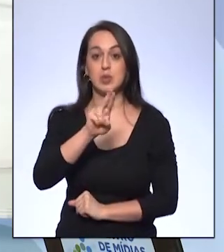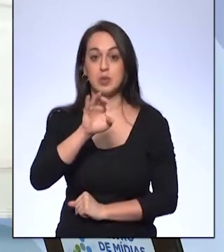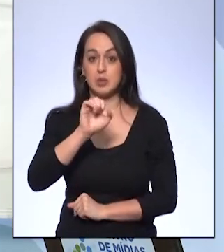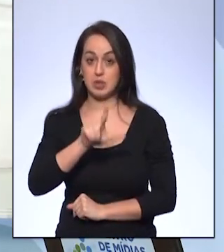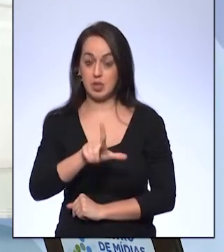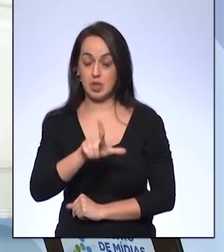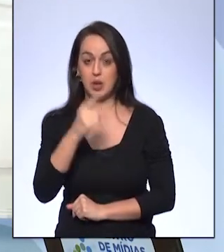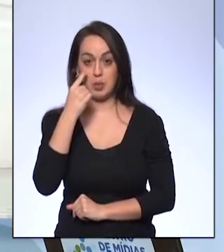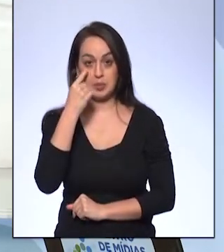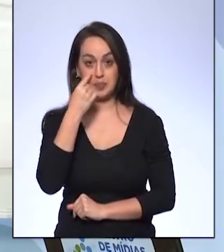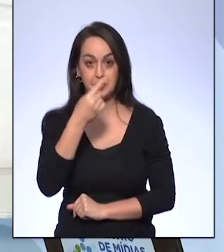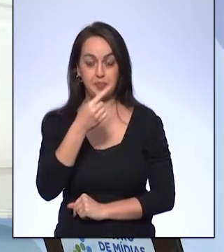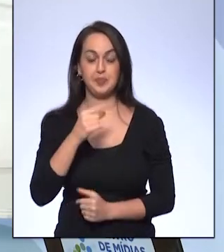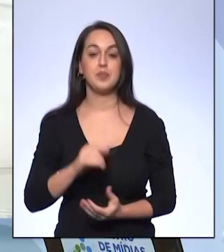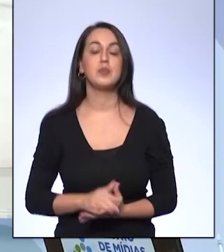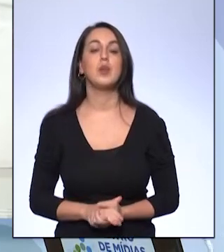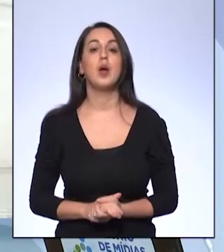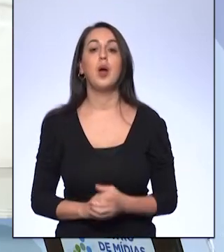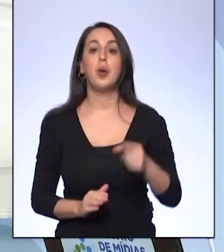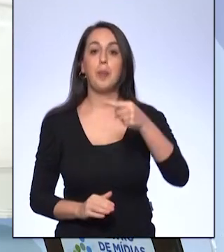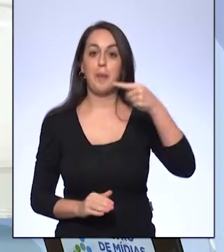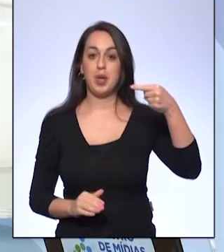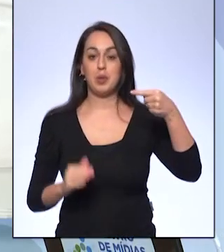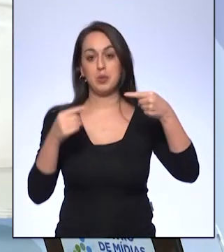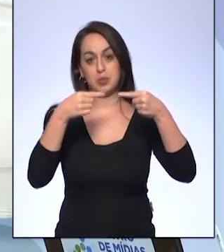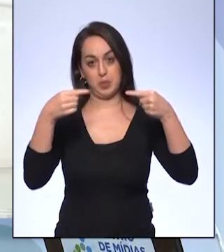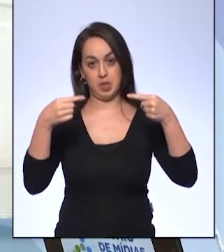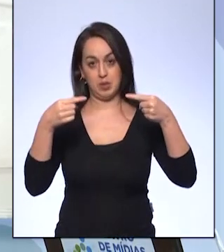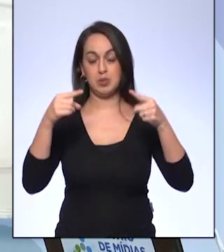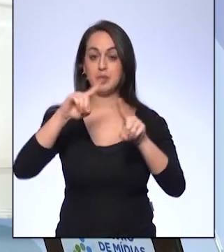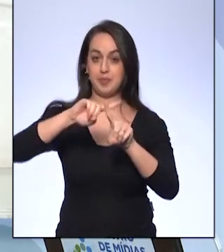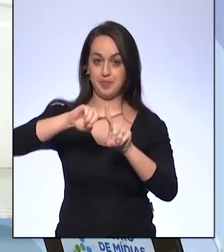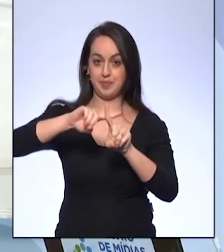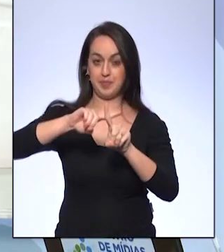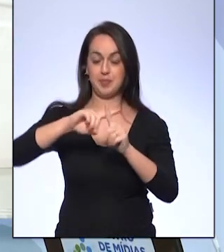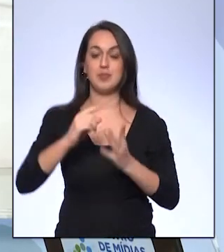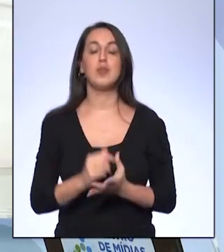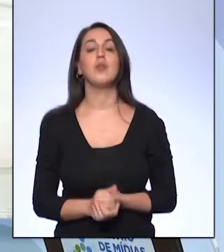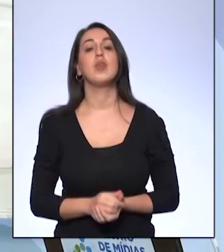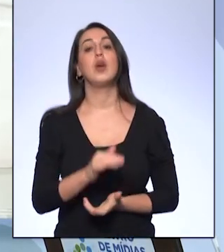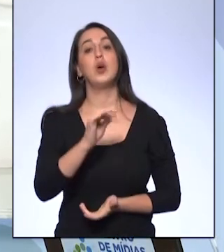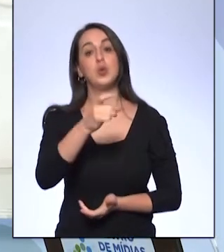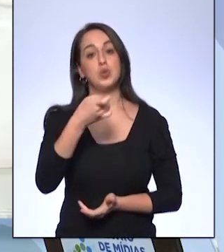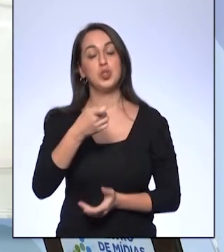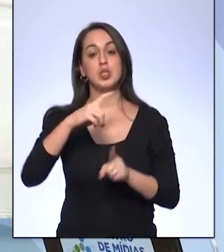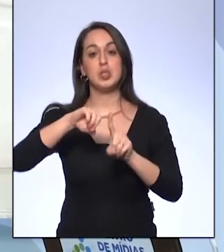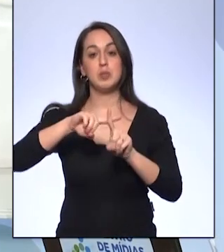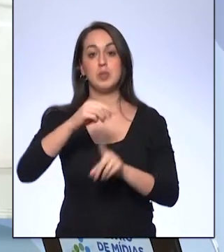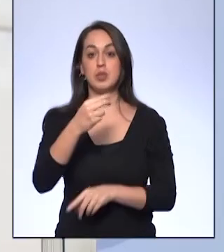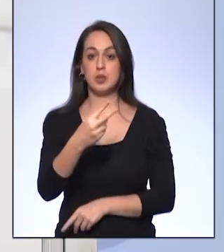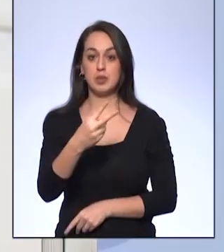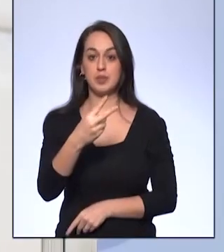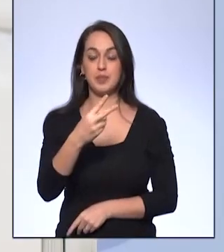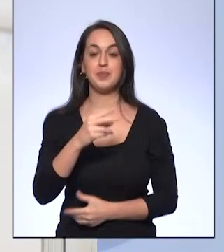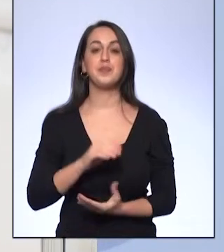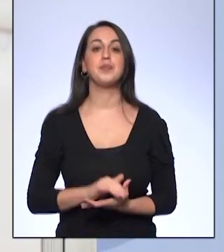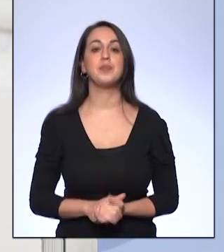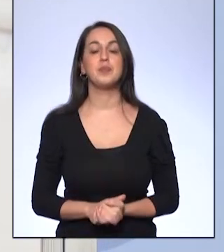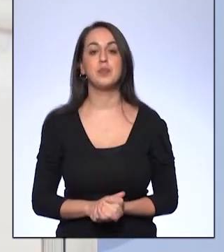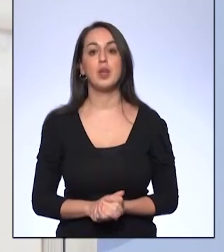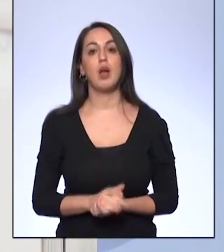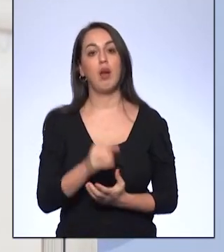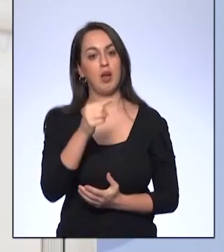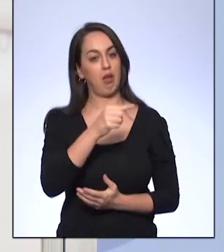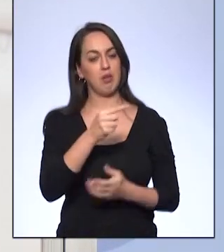aqui. Muito bem. Menos com menos, mais. Então, x mais 2. Aqui eu não